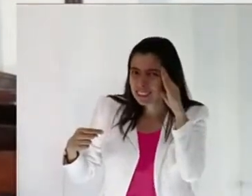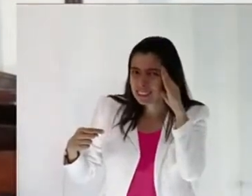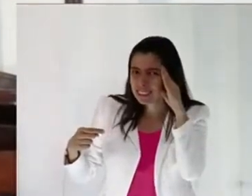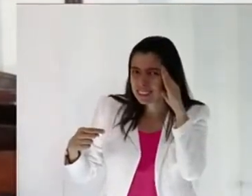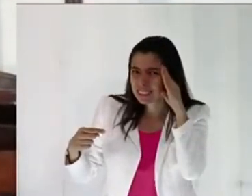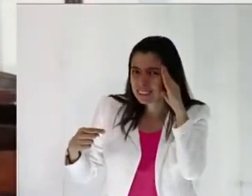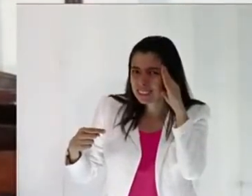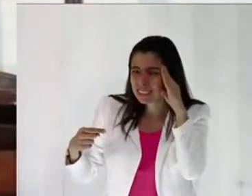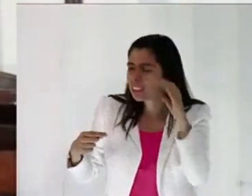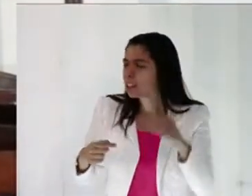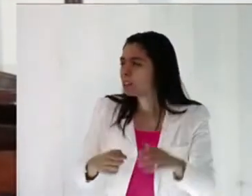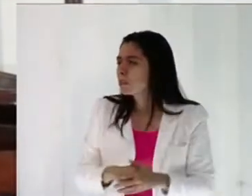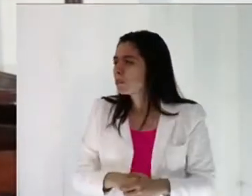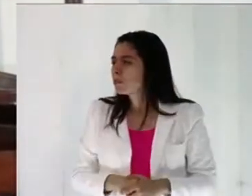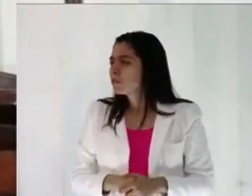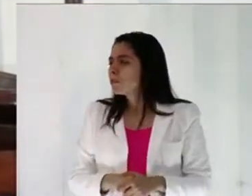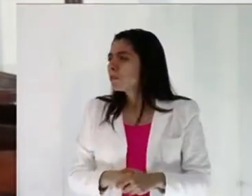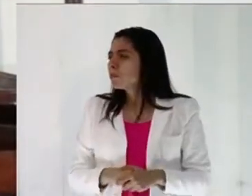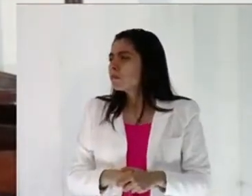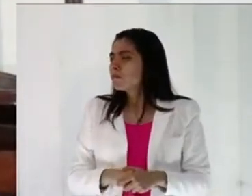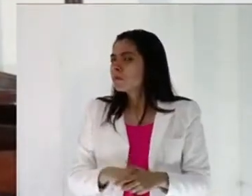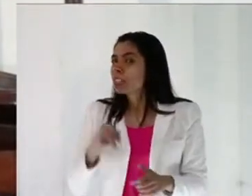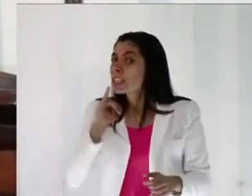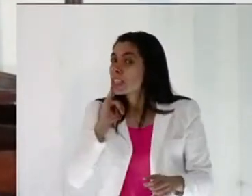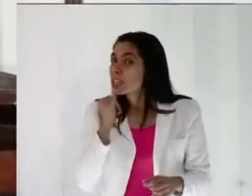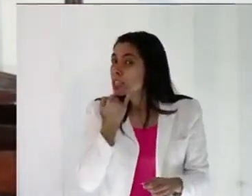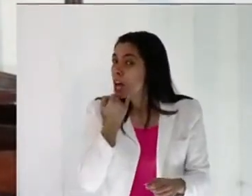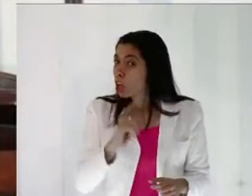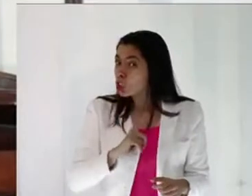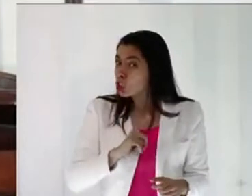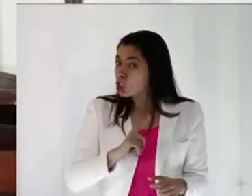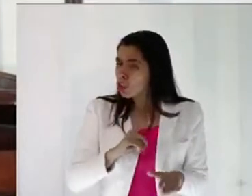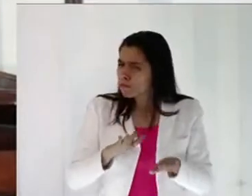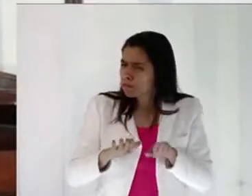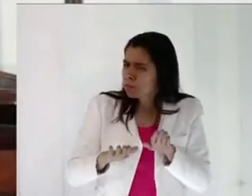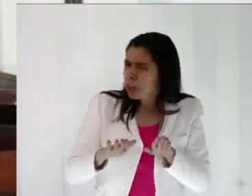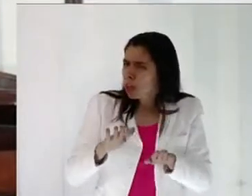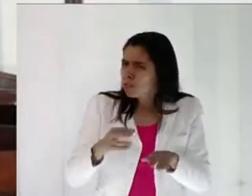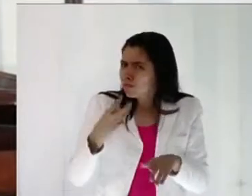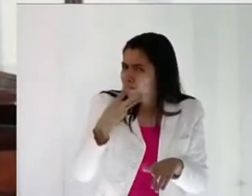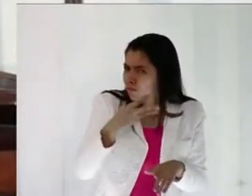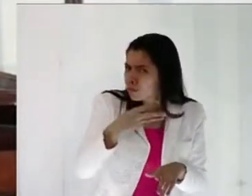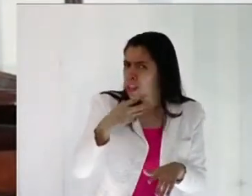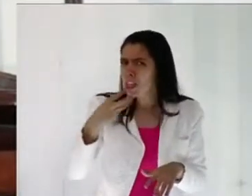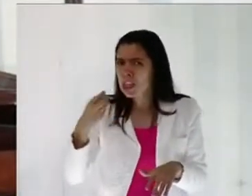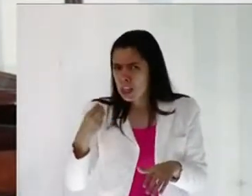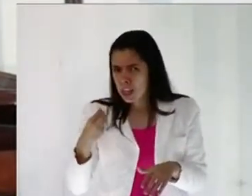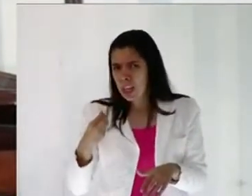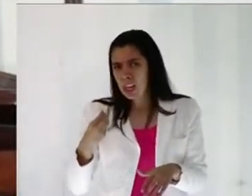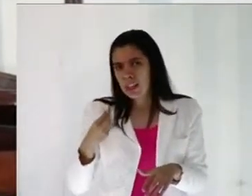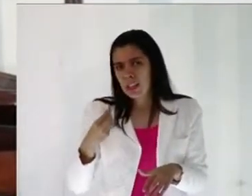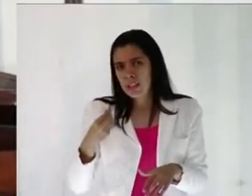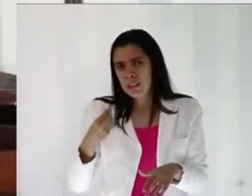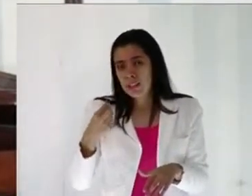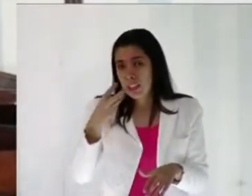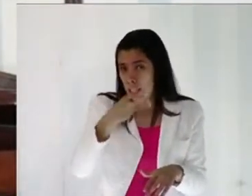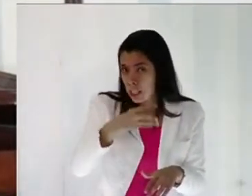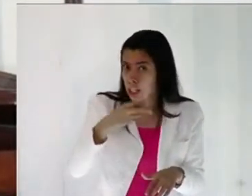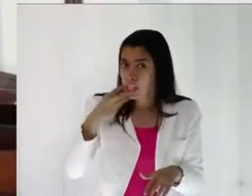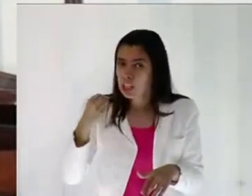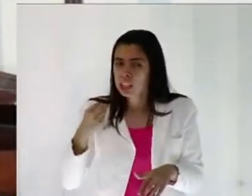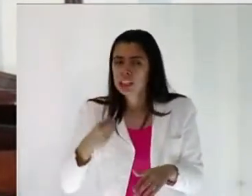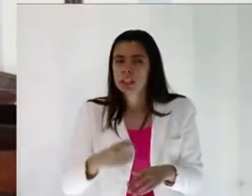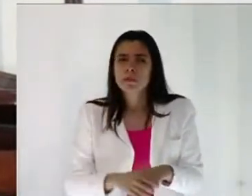os comentaristas estava nessa época com aproximadamente 30 anos, era um rapaz, mas não era uma criança como algumas pessoas pensam,